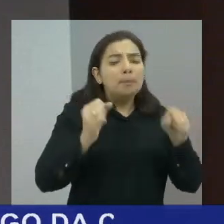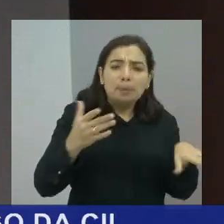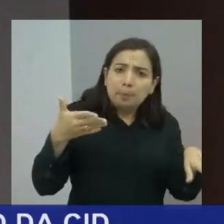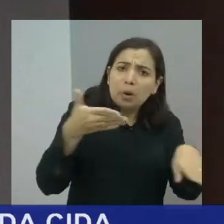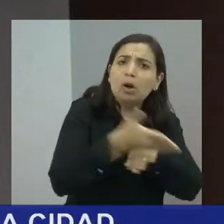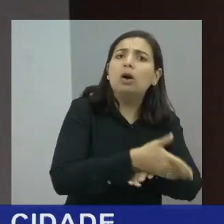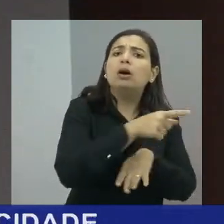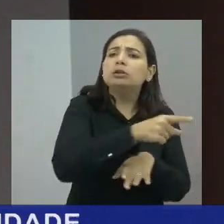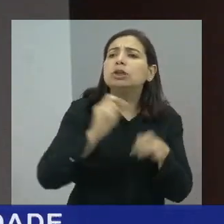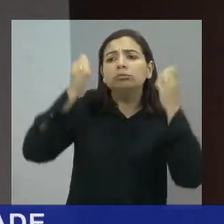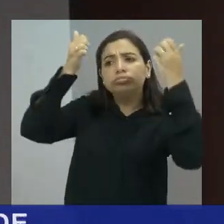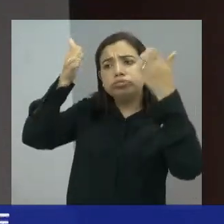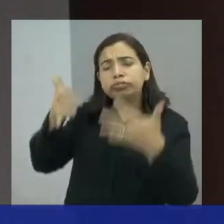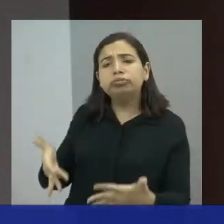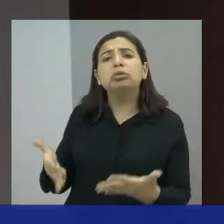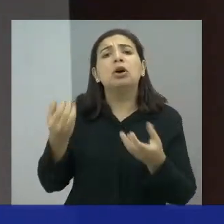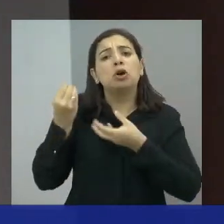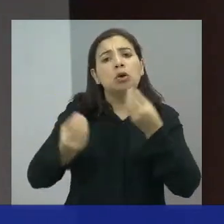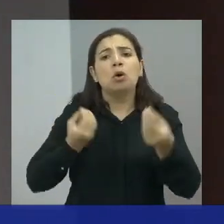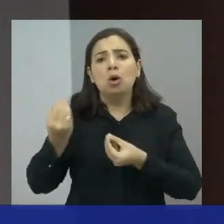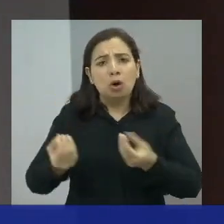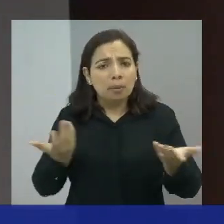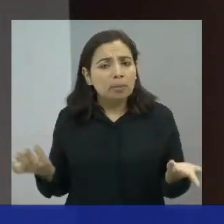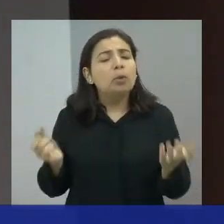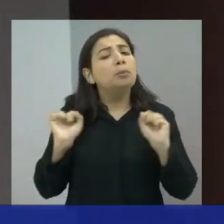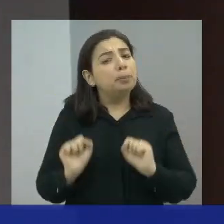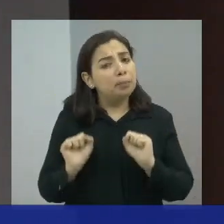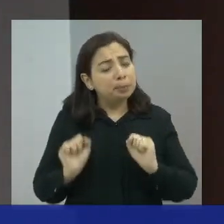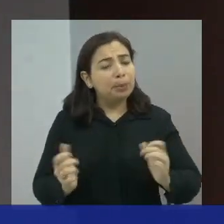das condicionantes do licenciamento.